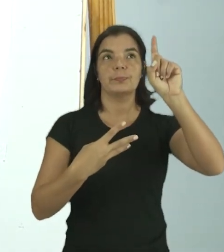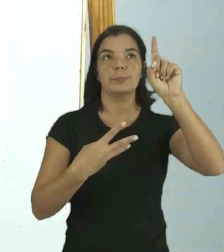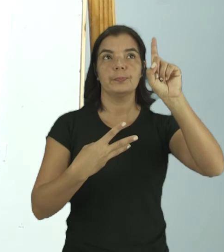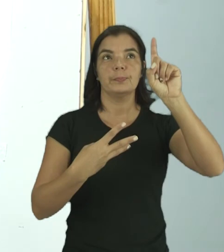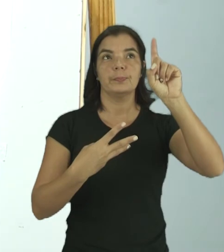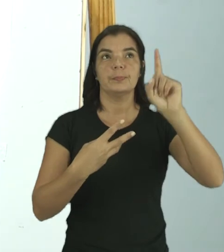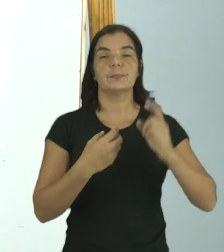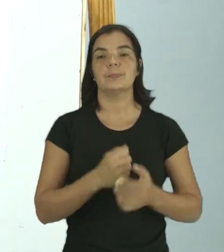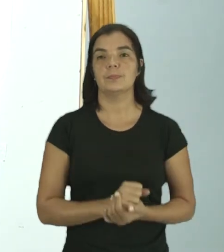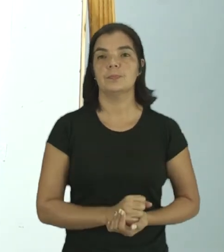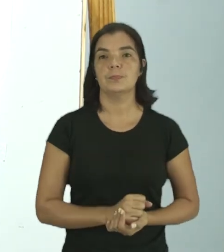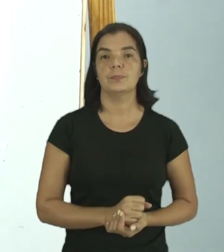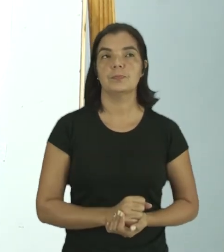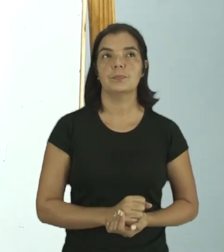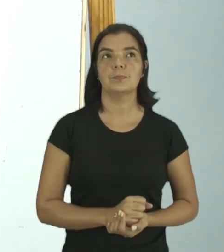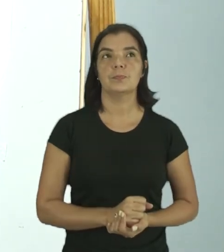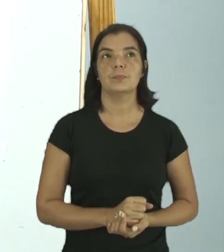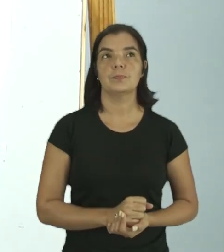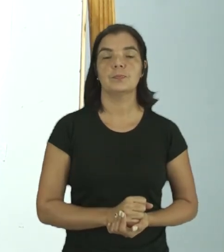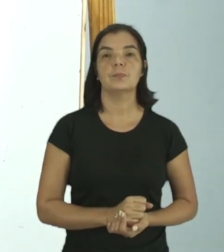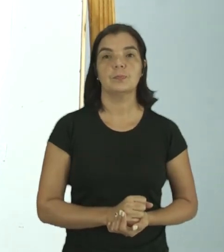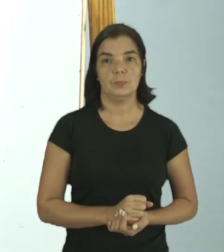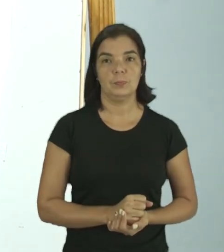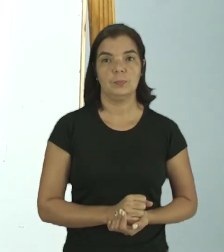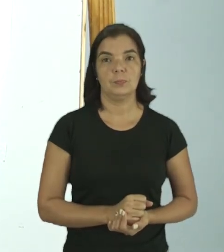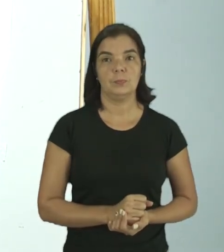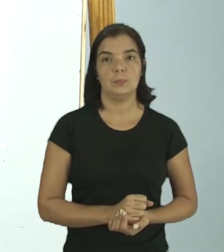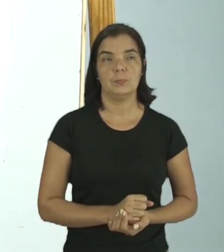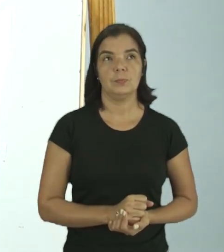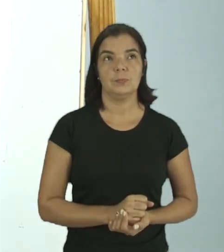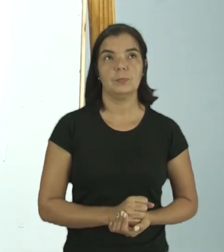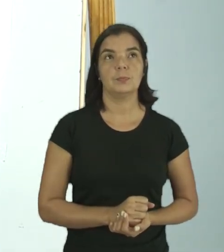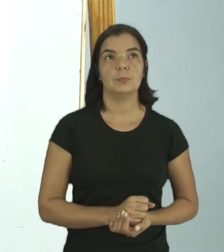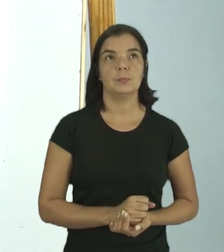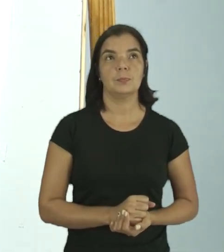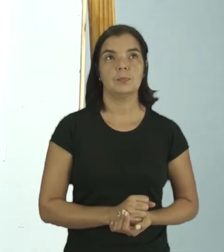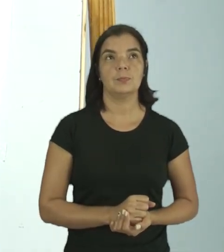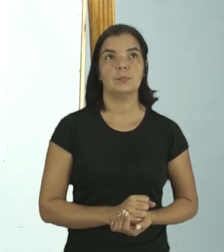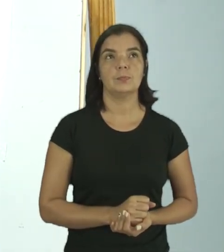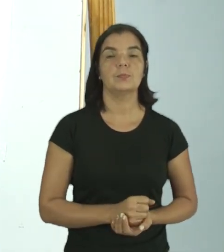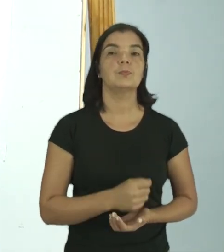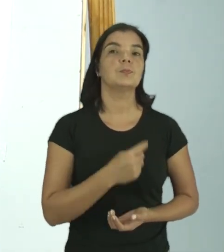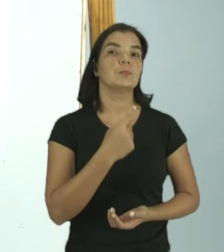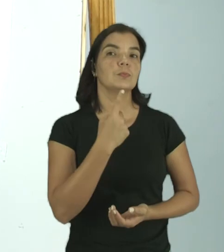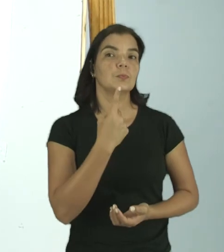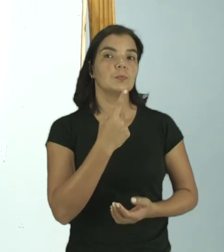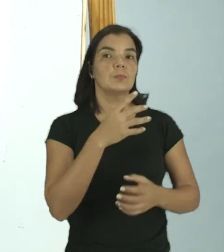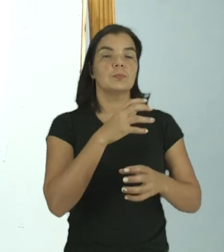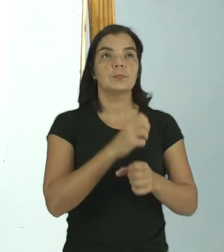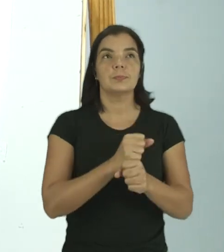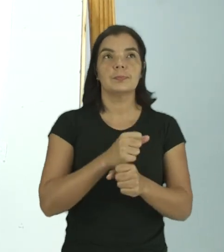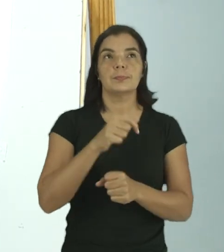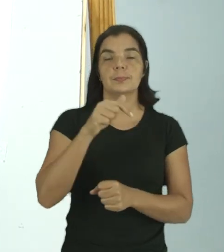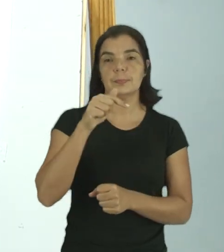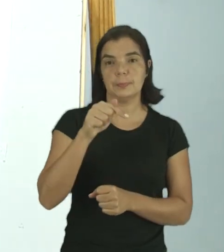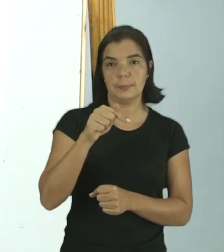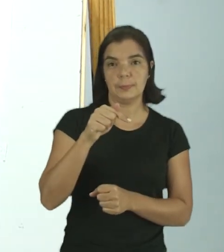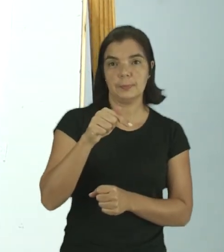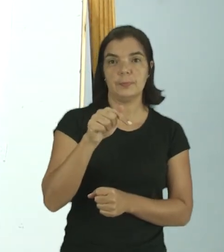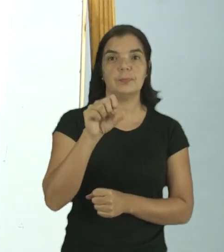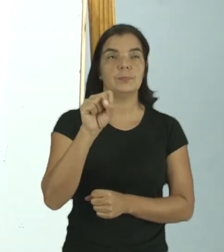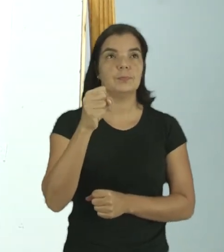13 e sob o um para próxima próxima casinha né para próxima ordem um